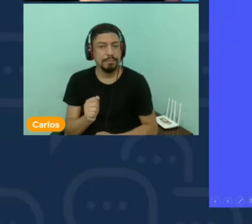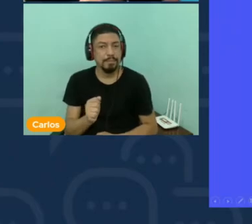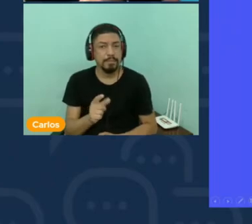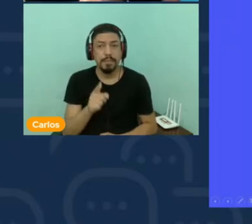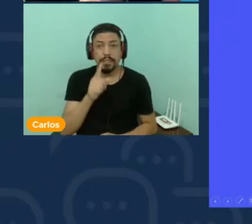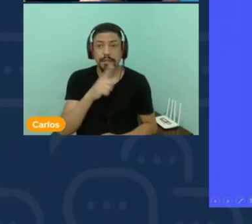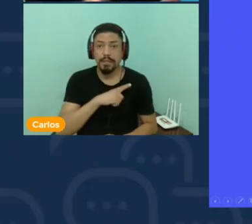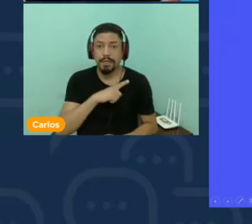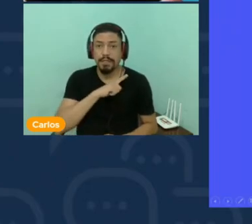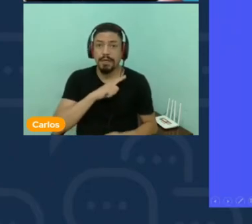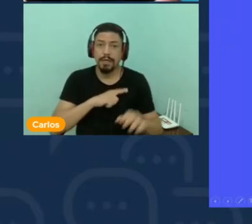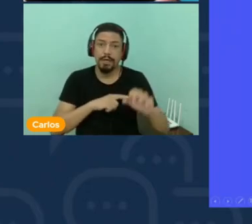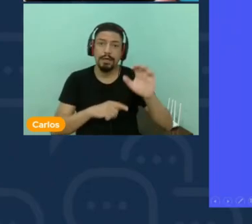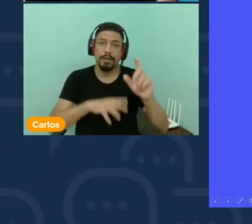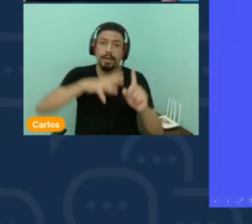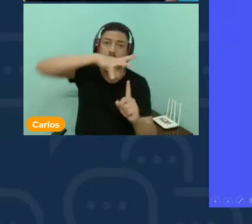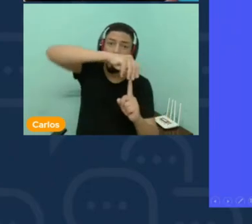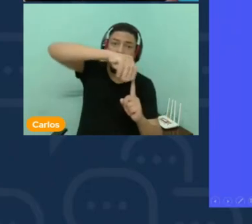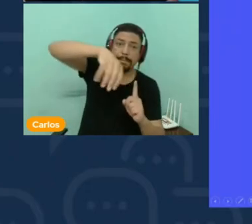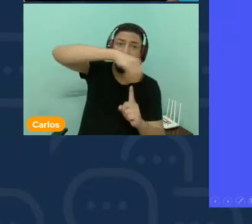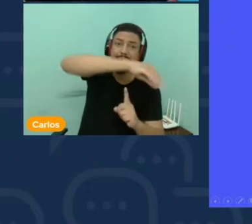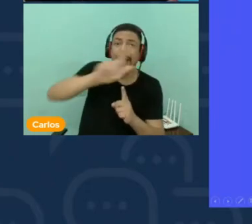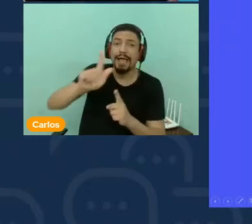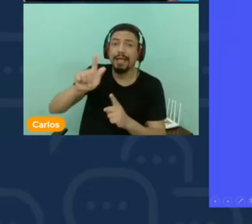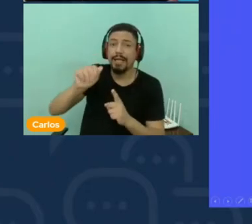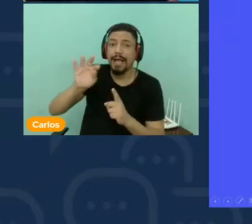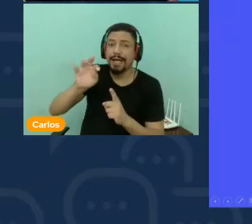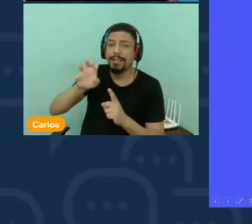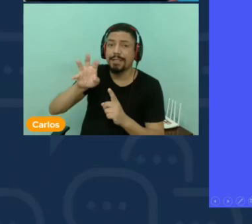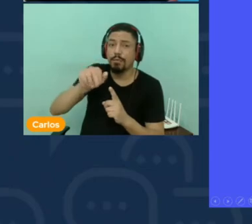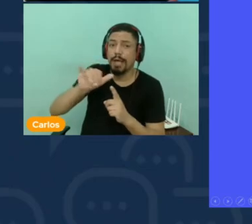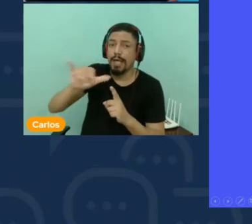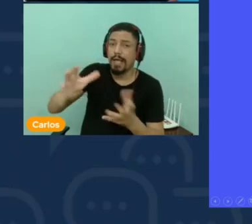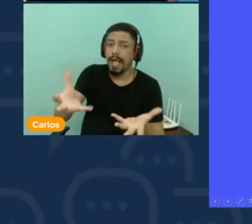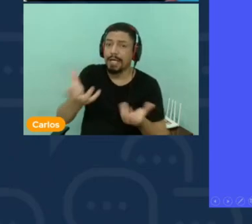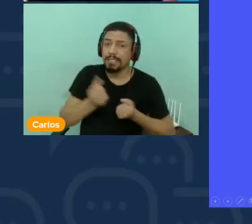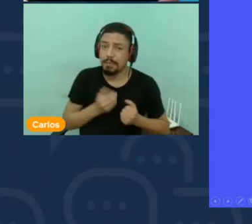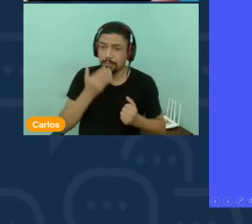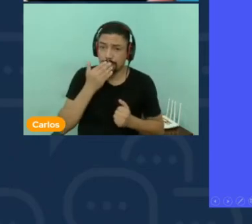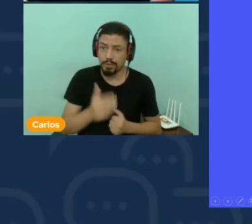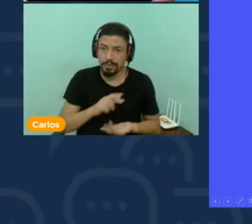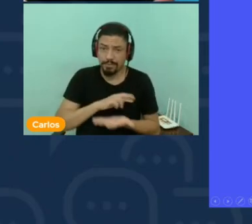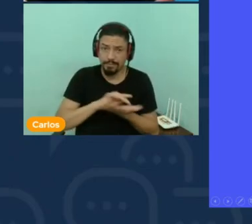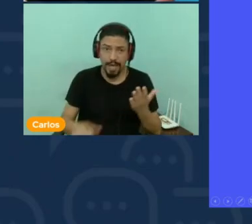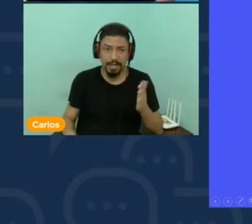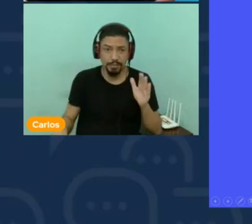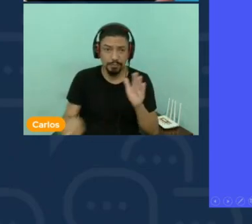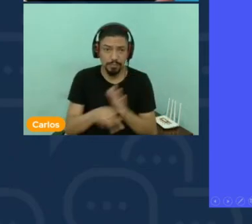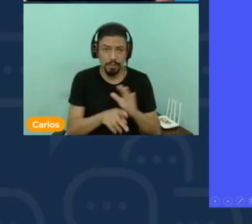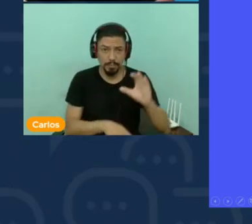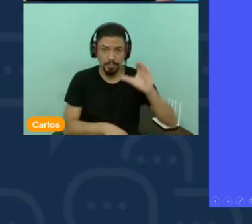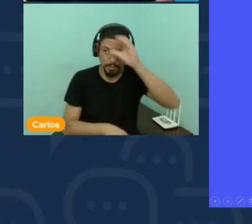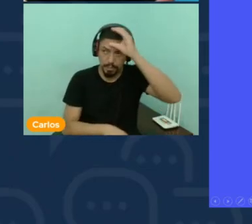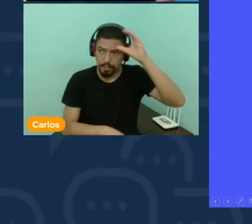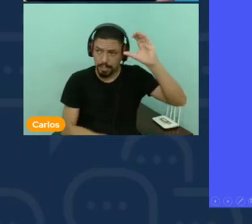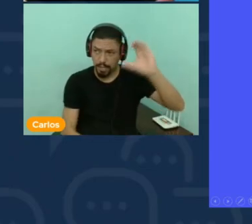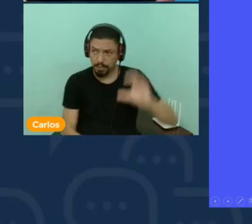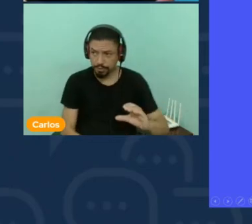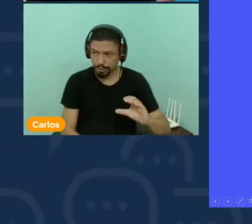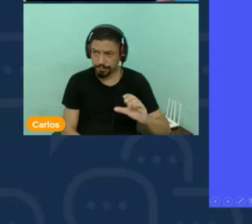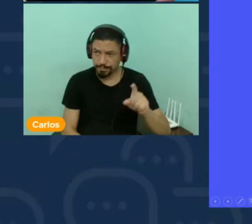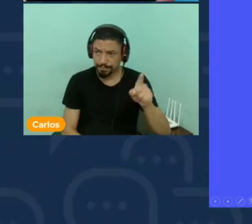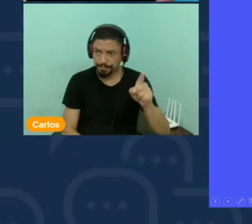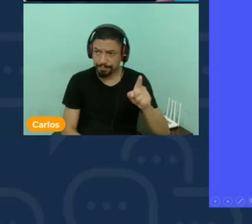o Amazon API Gateway, que vai receber as solicitações aqui vindas do meu cliente.